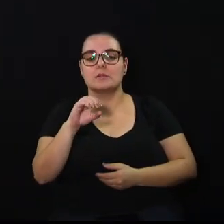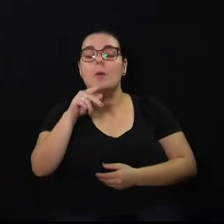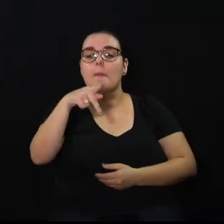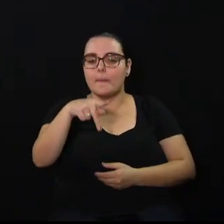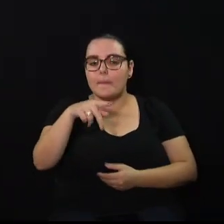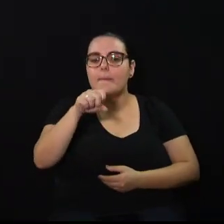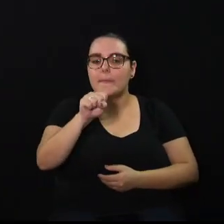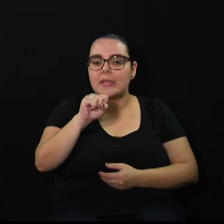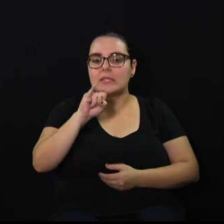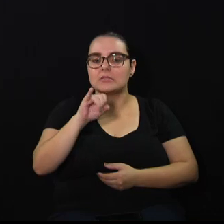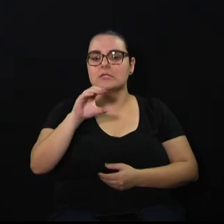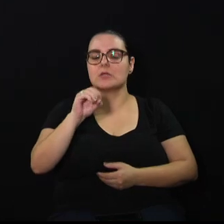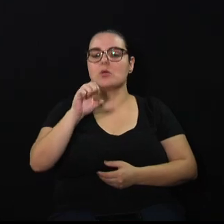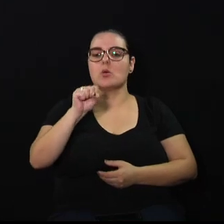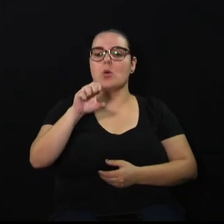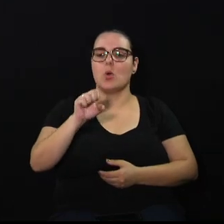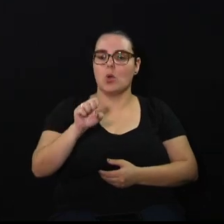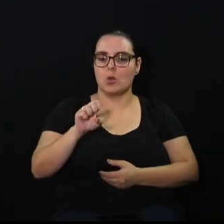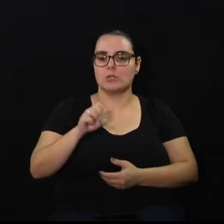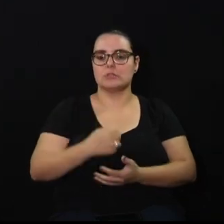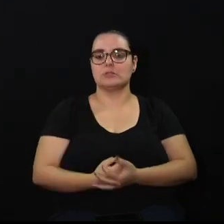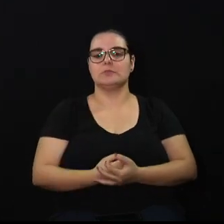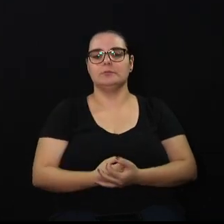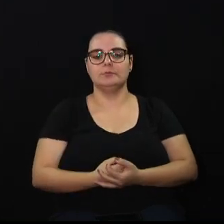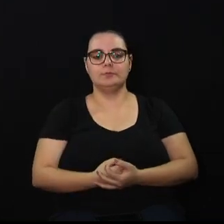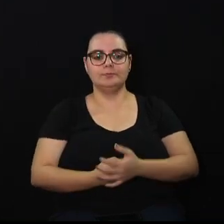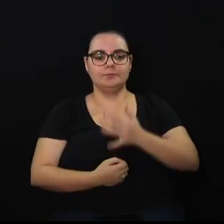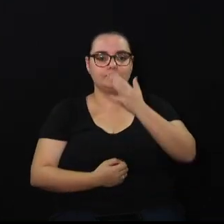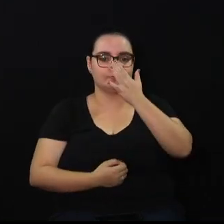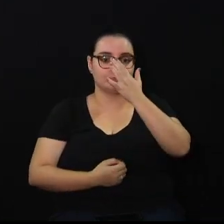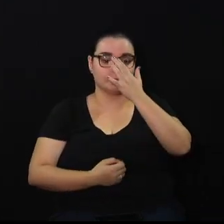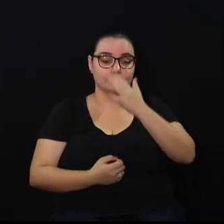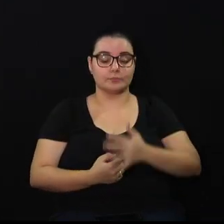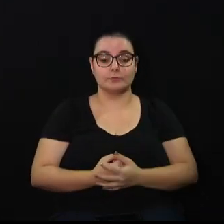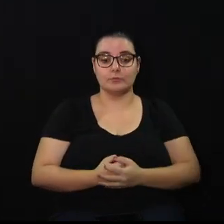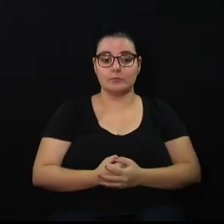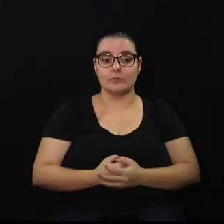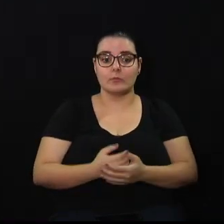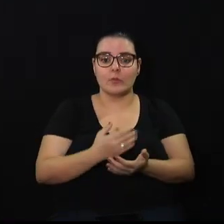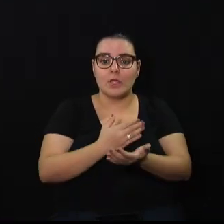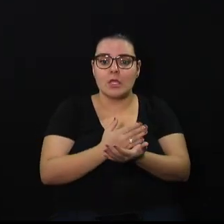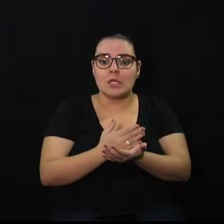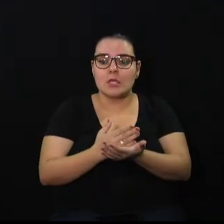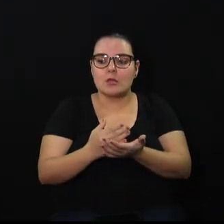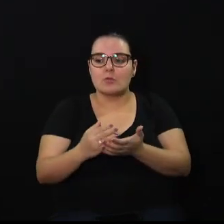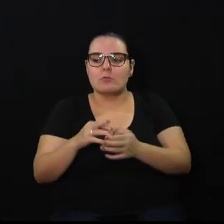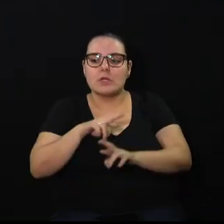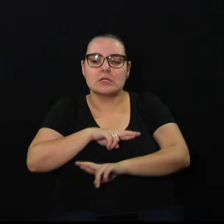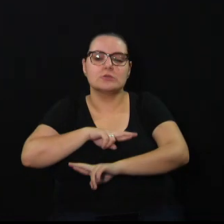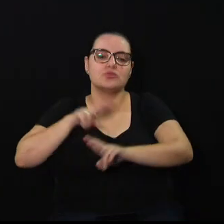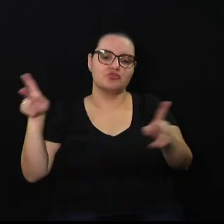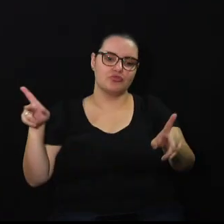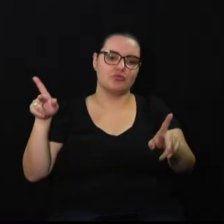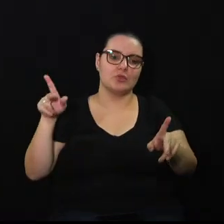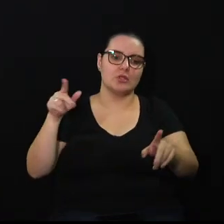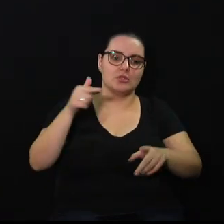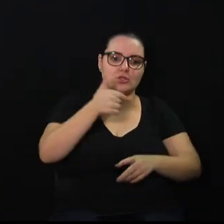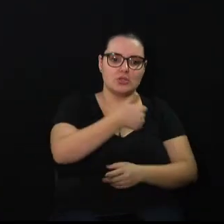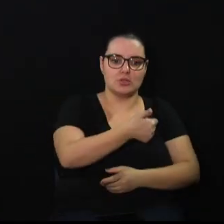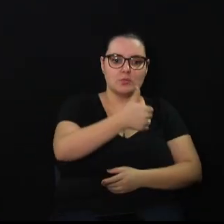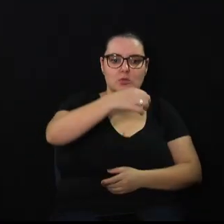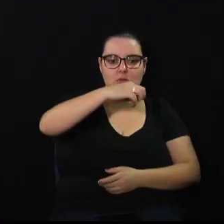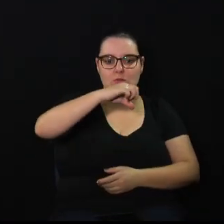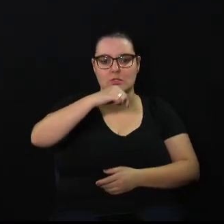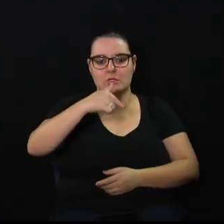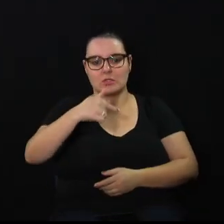uma patologia verdadeiramente psicótica e isso começa a ser quebrado em 73 está com rivo